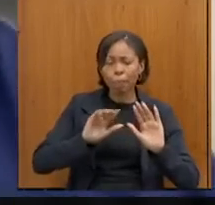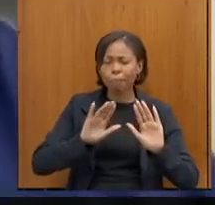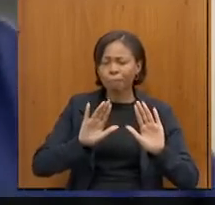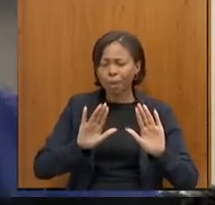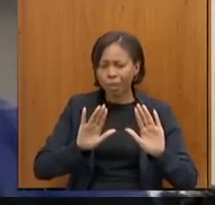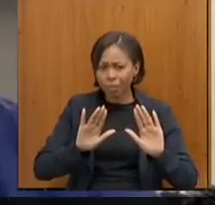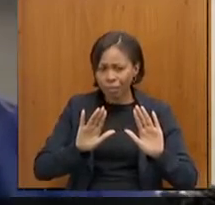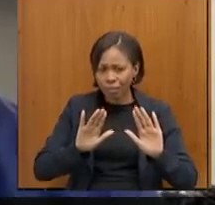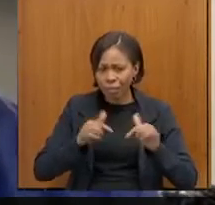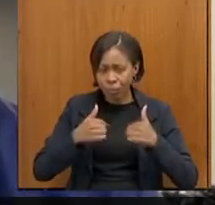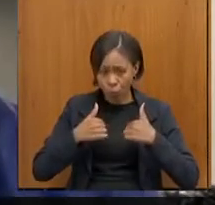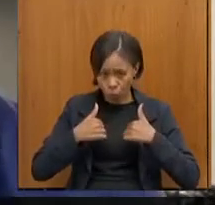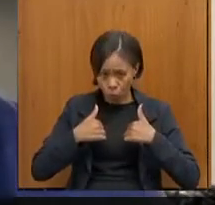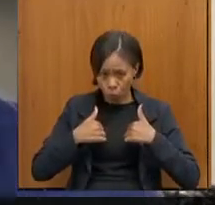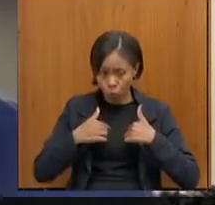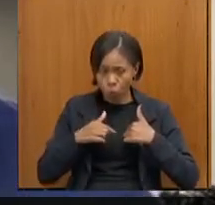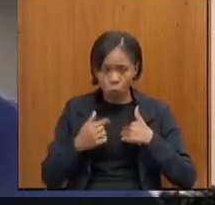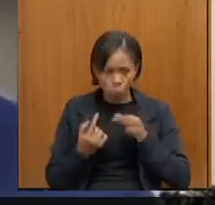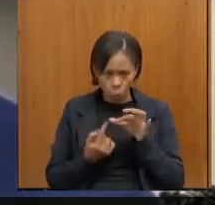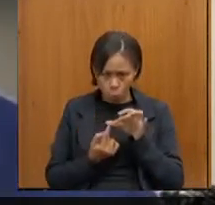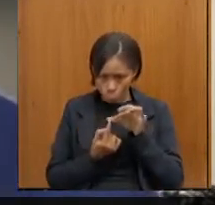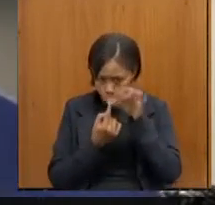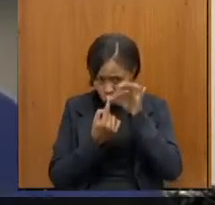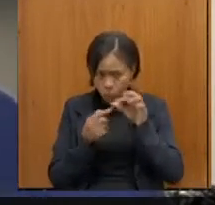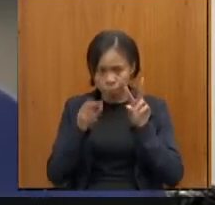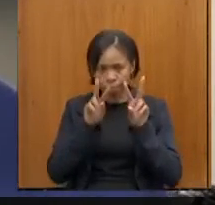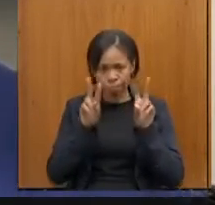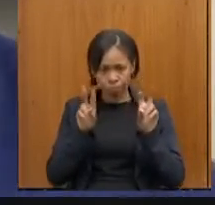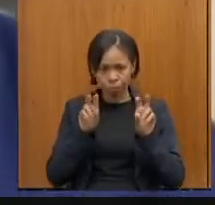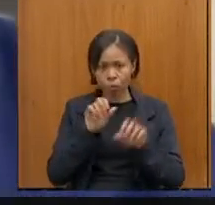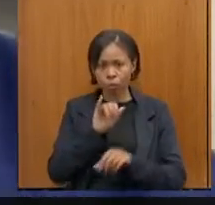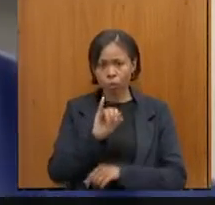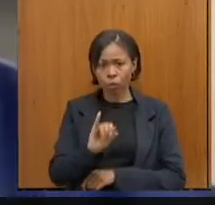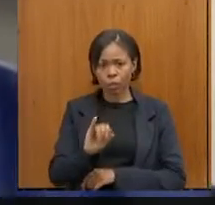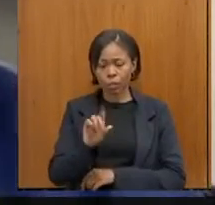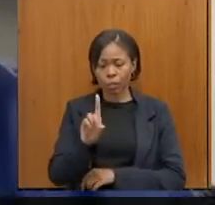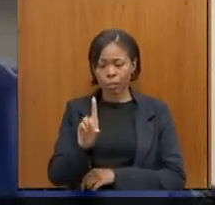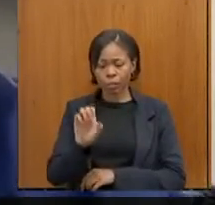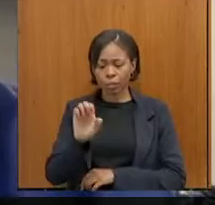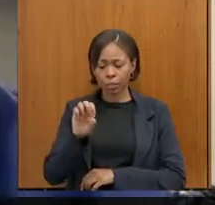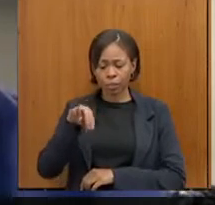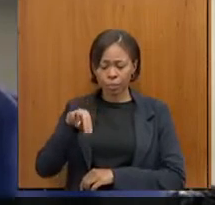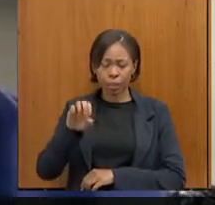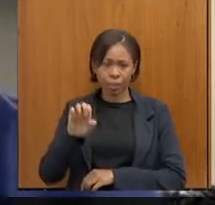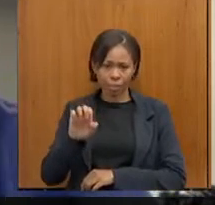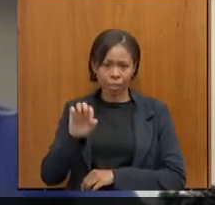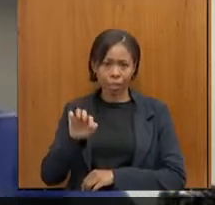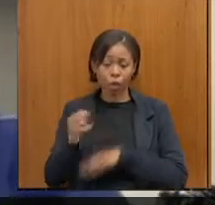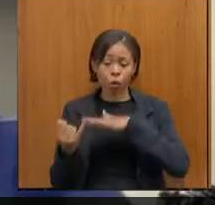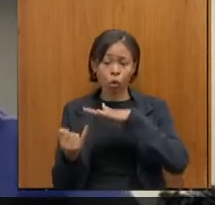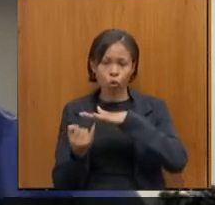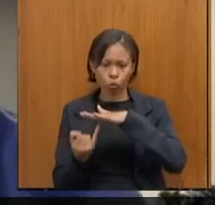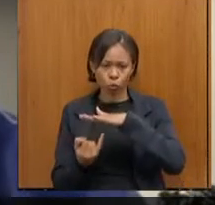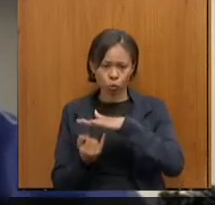ater apenas a uma questão eu entendo ideia não Instituto de desenvolvimento do Norte e Nordeste